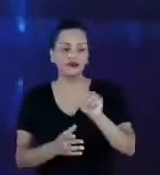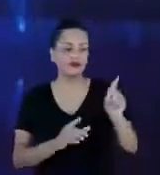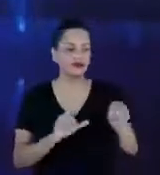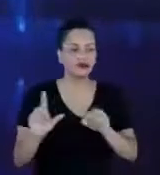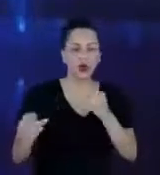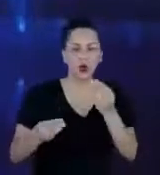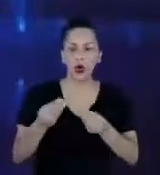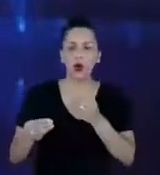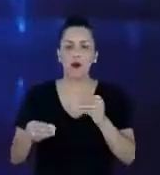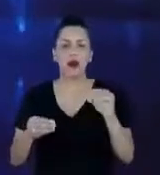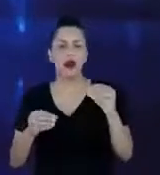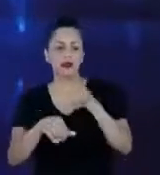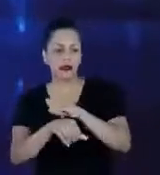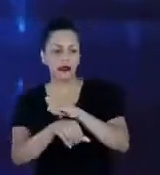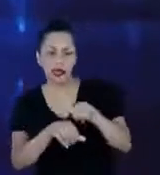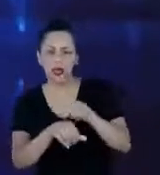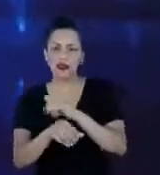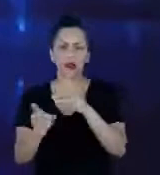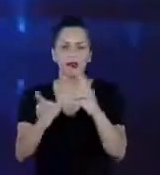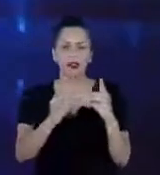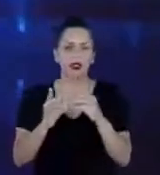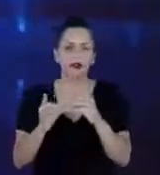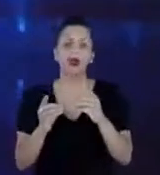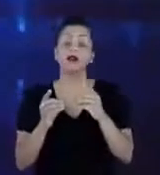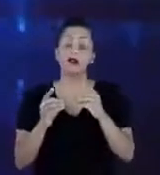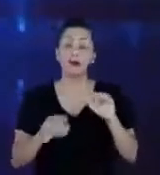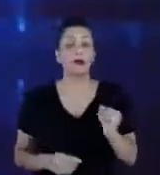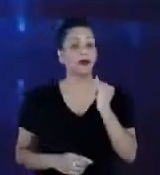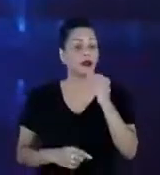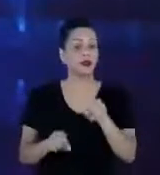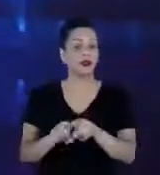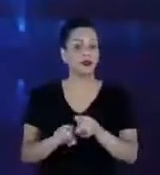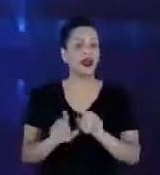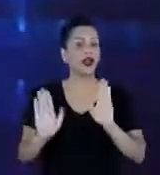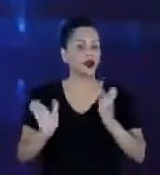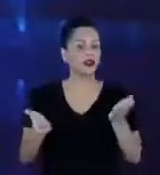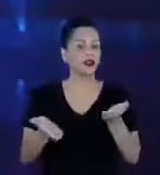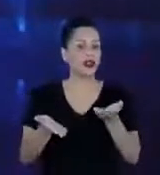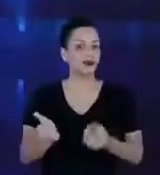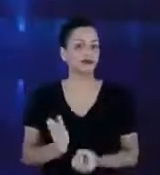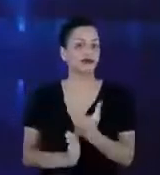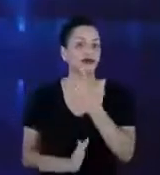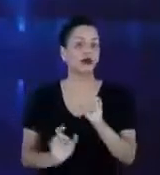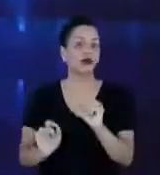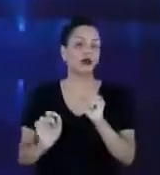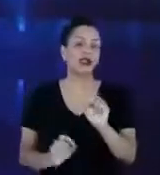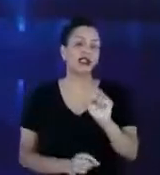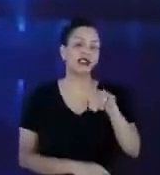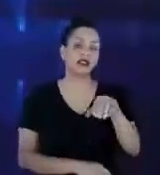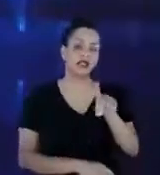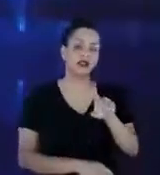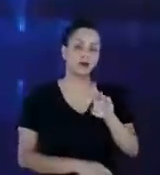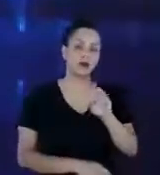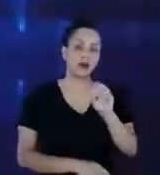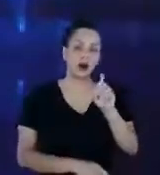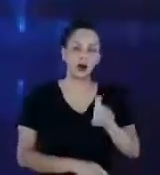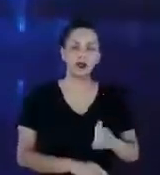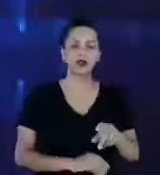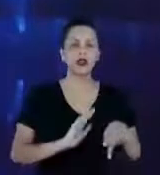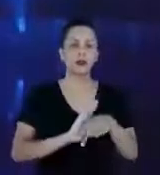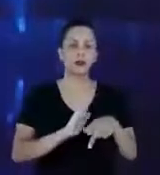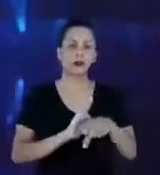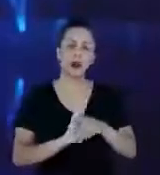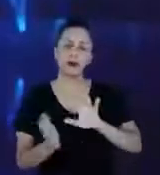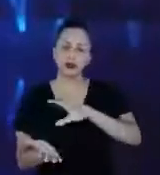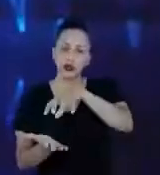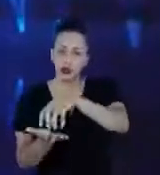mercado, são fundamentais. Temos agora, por exemplo, já para ser implementado, o sandbox tarifário, do qual a própria Instituto Abrad se